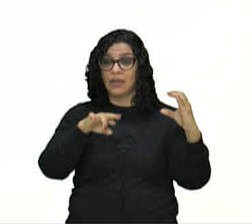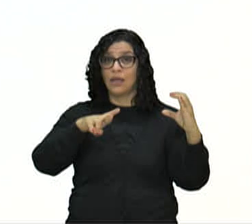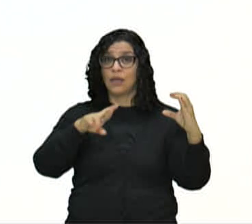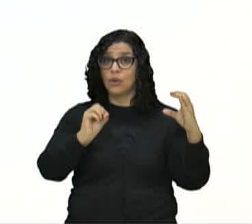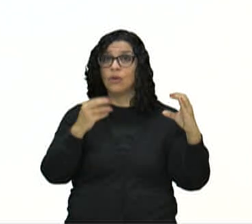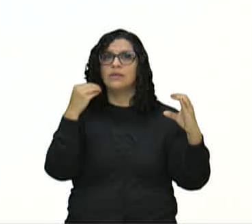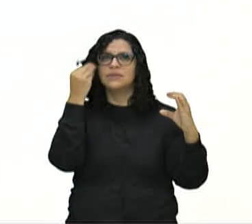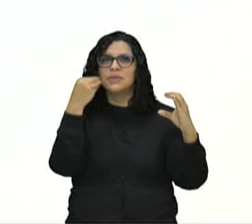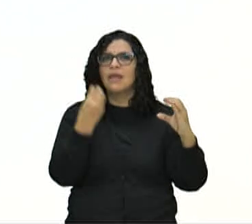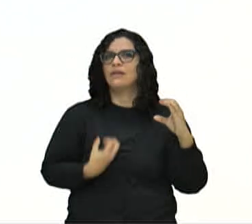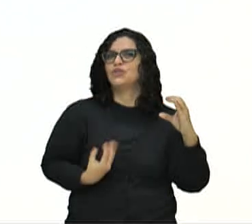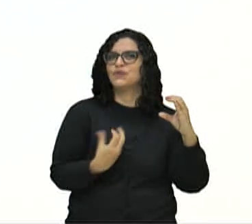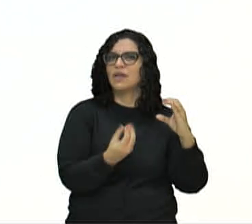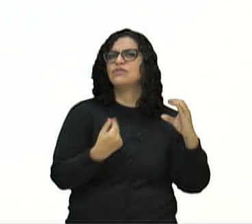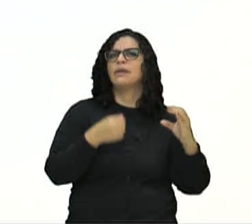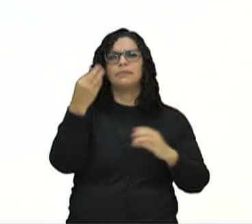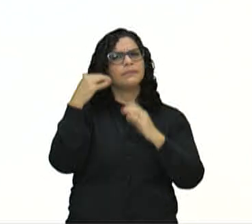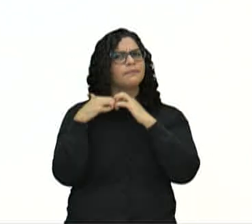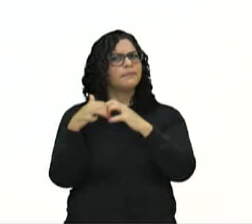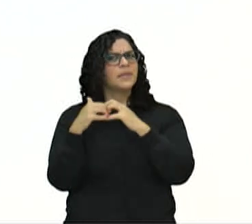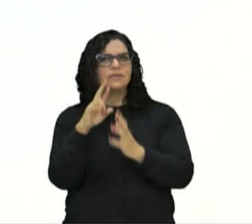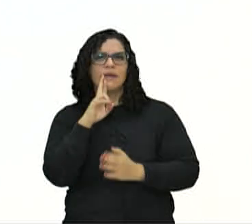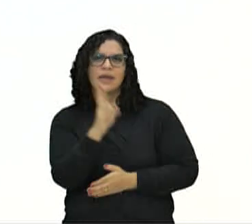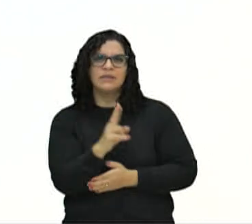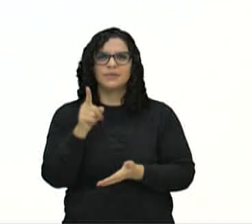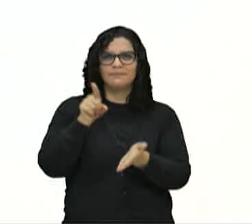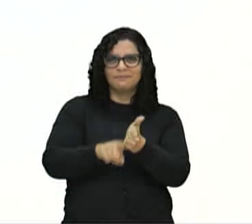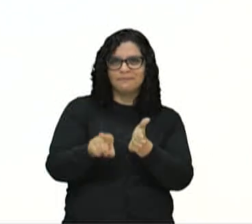aí um pouquinho e responda essa questão.